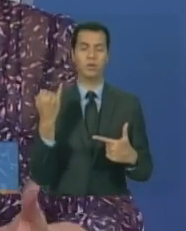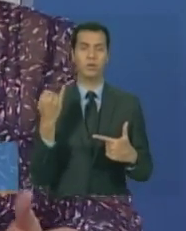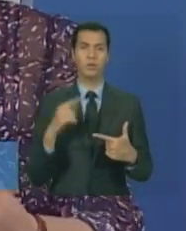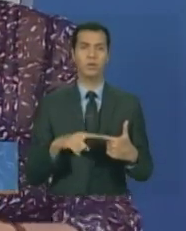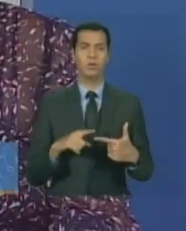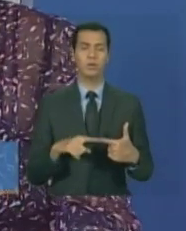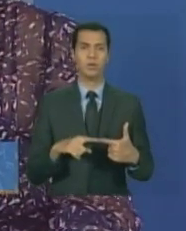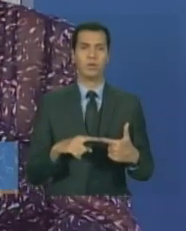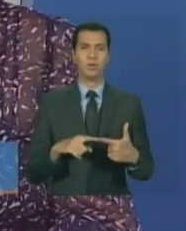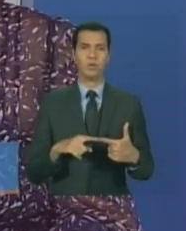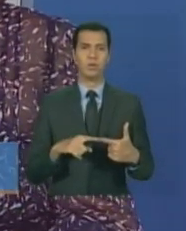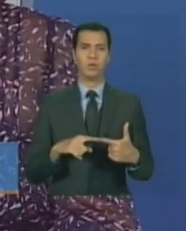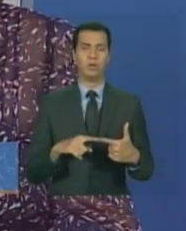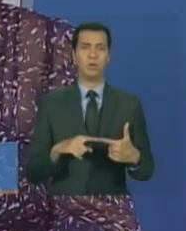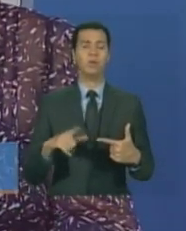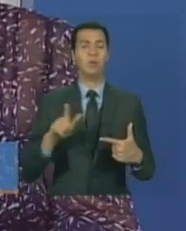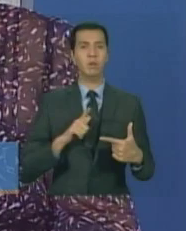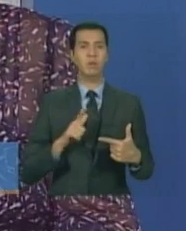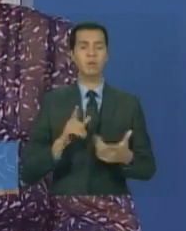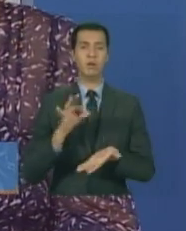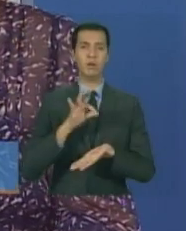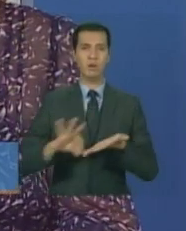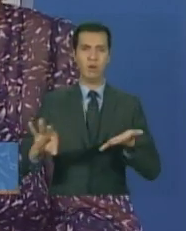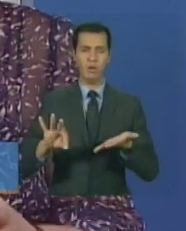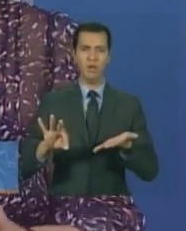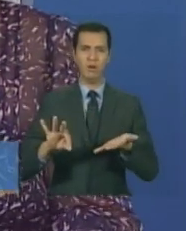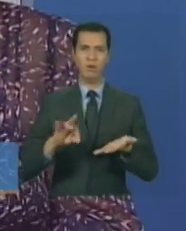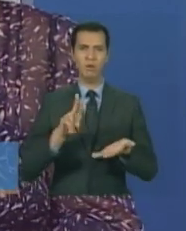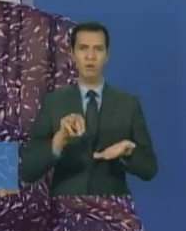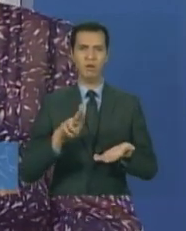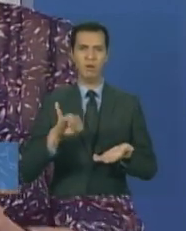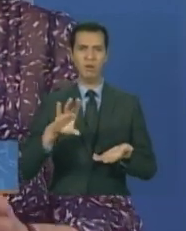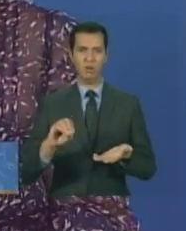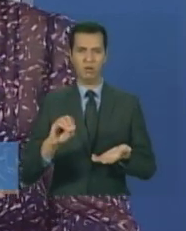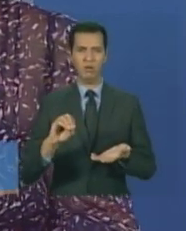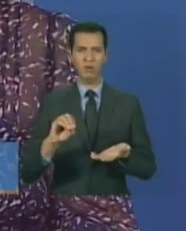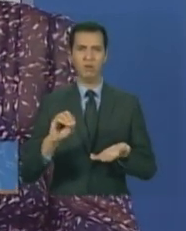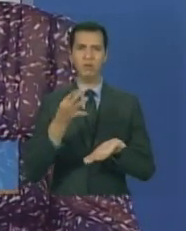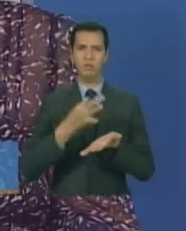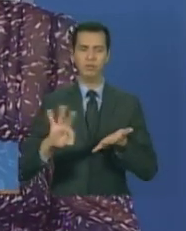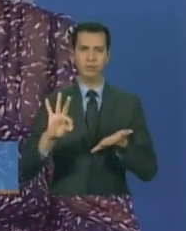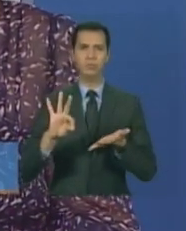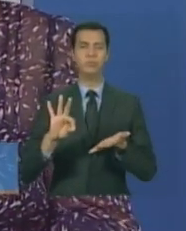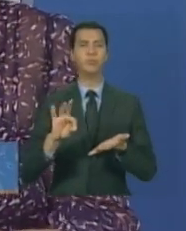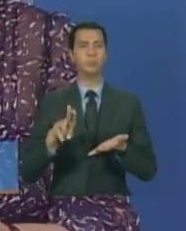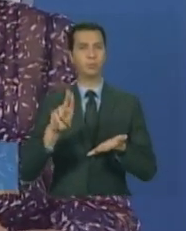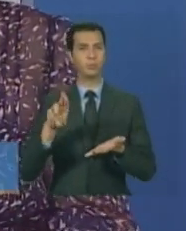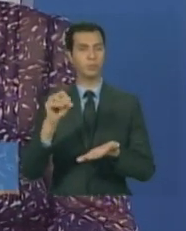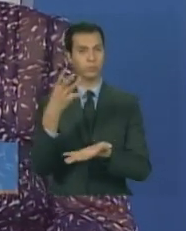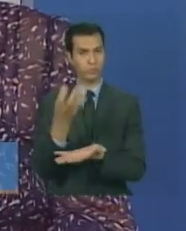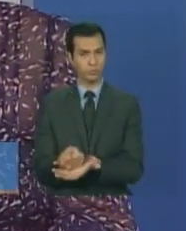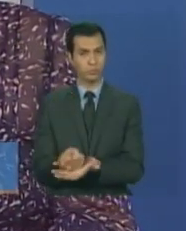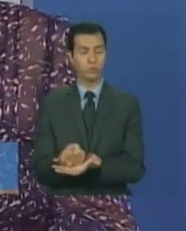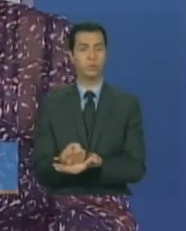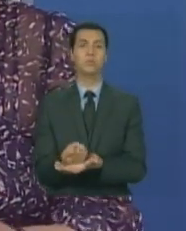a própria centralidade do Cadastro Único, né, estar vinculada, né,